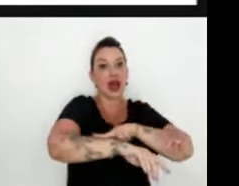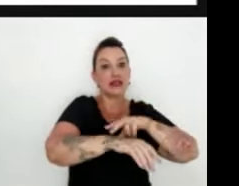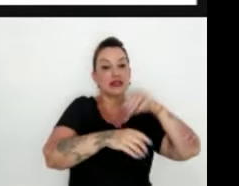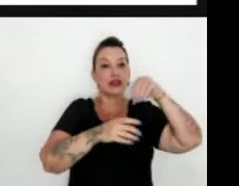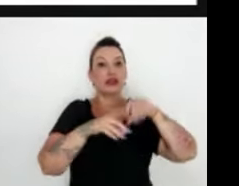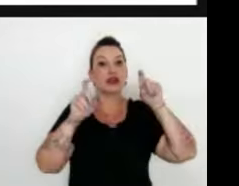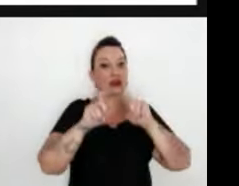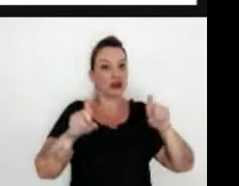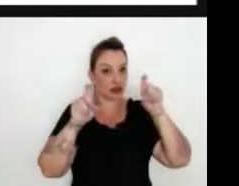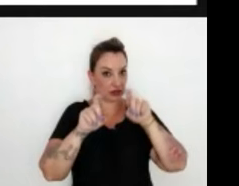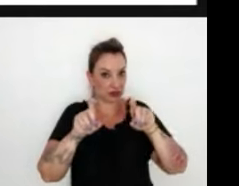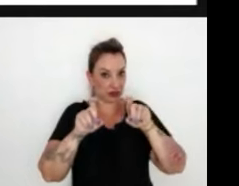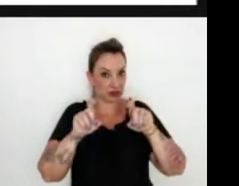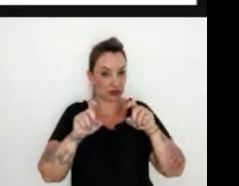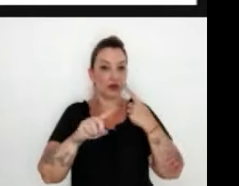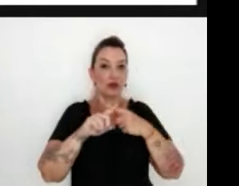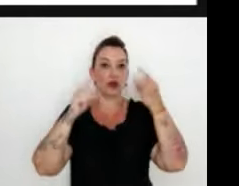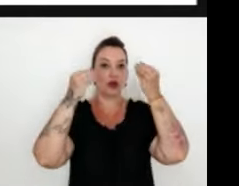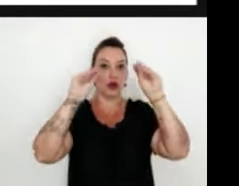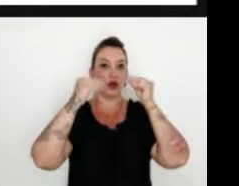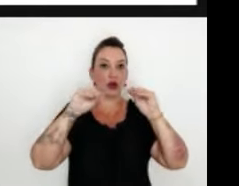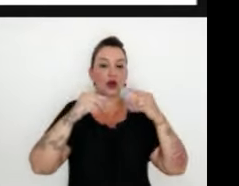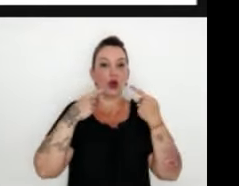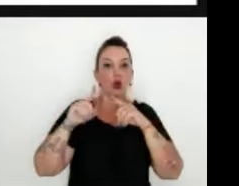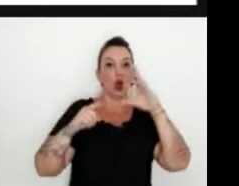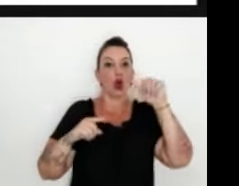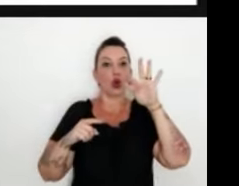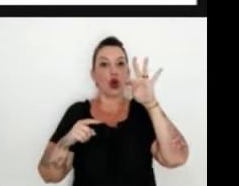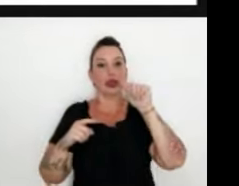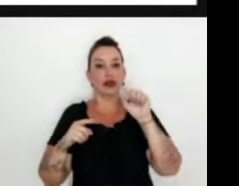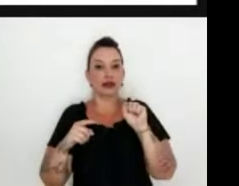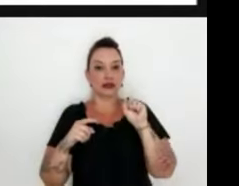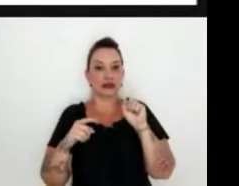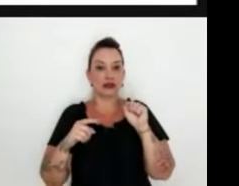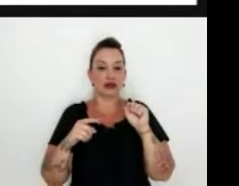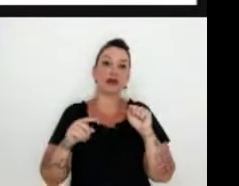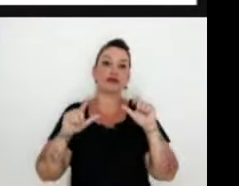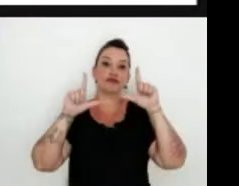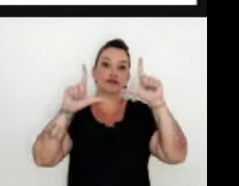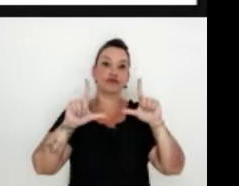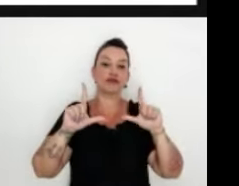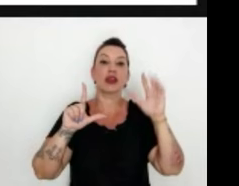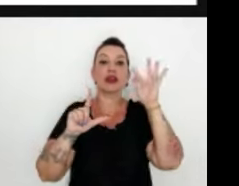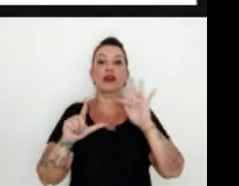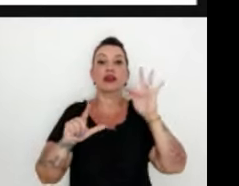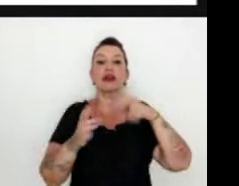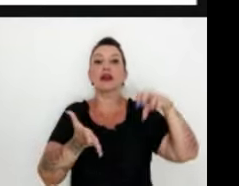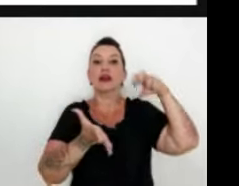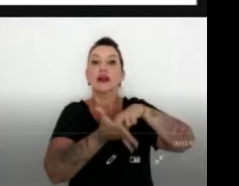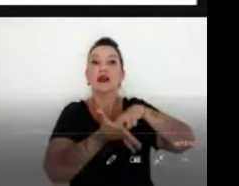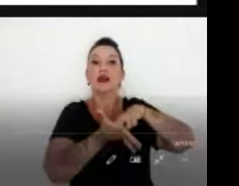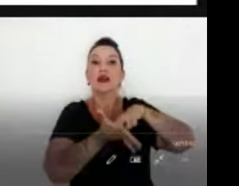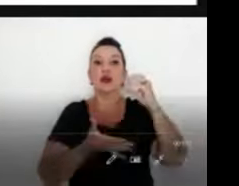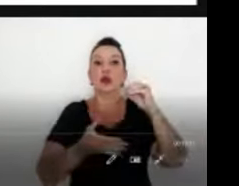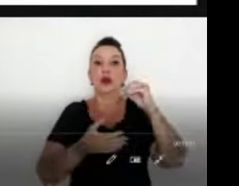dos posts contra cotas em páginas da universidade. E depois ele foi condenado a 40 anos pelas ameaças